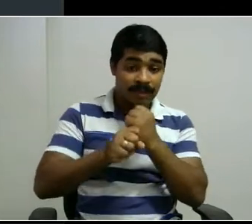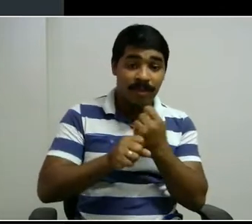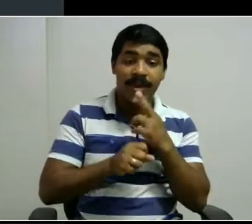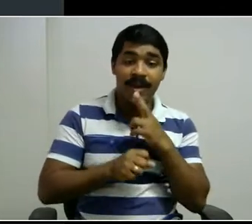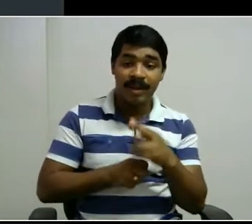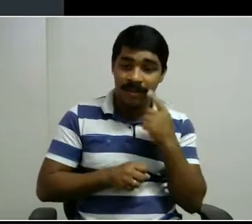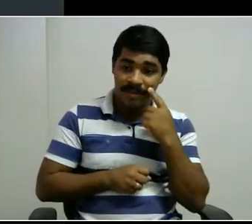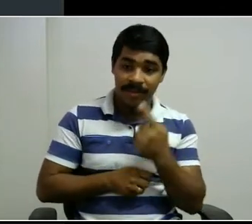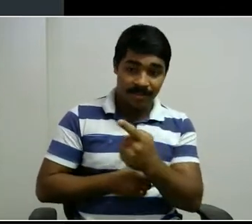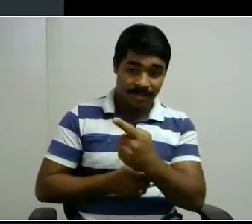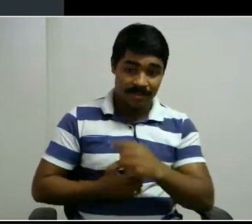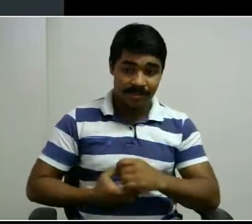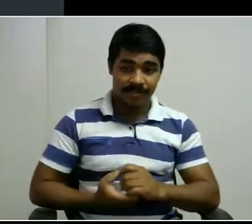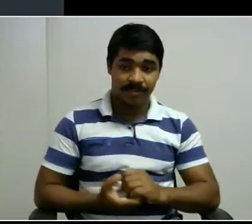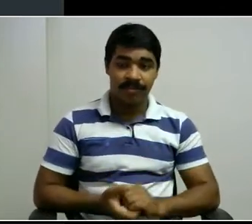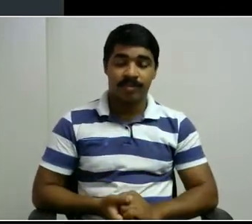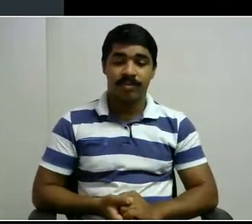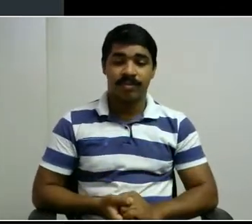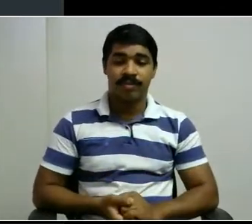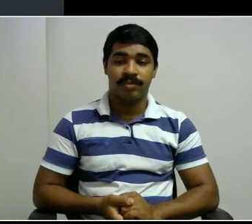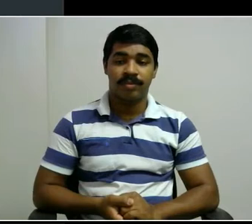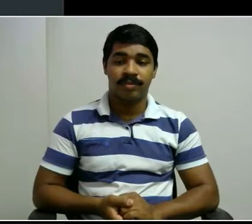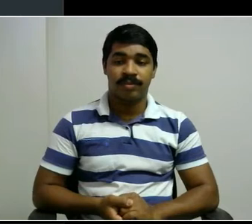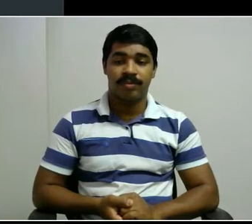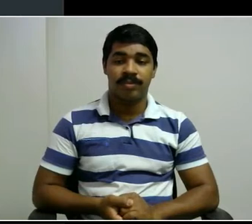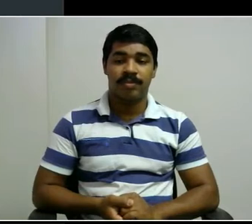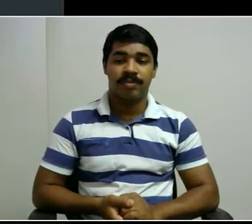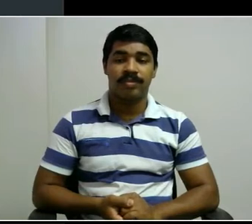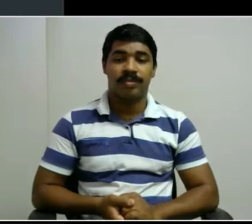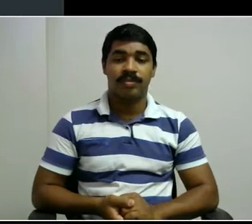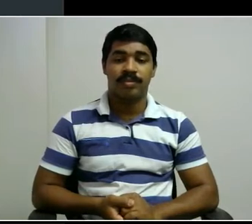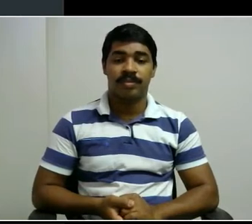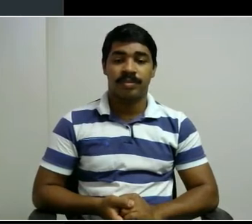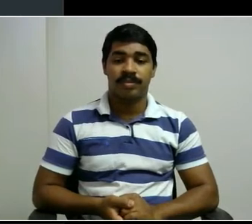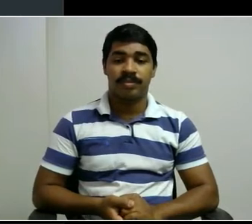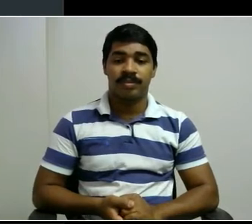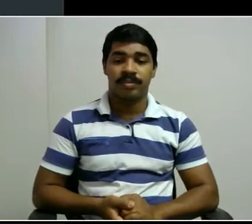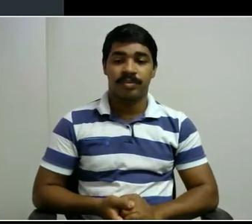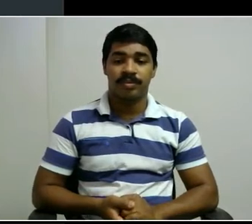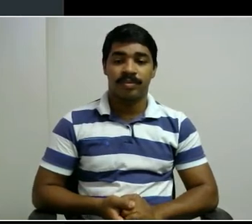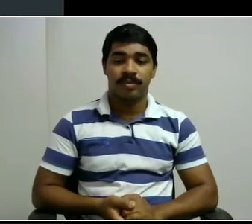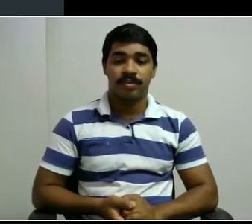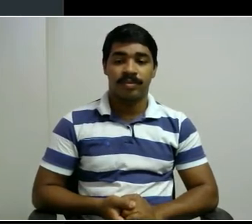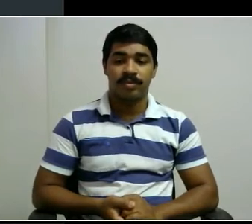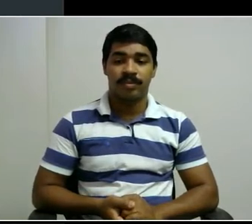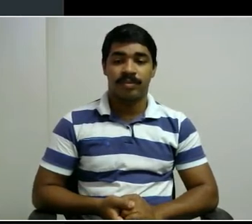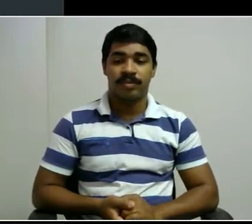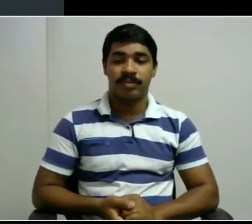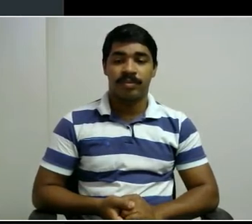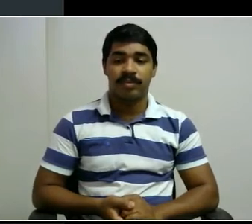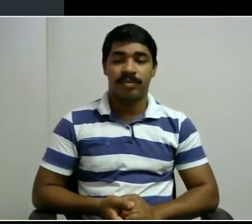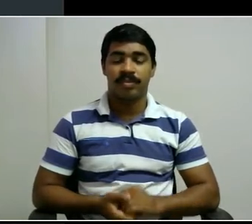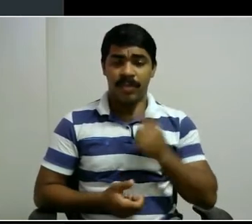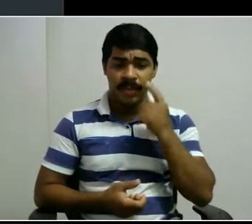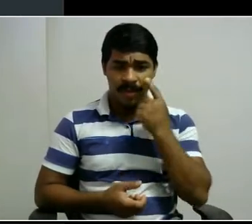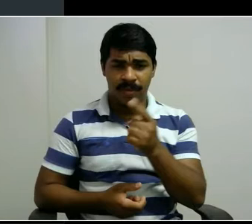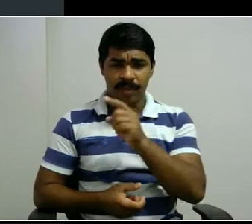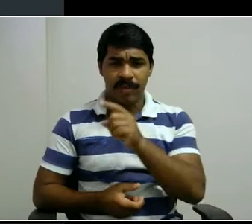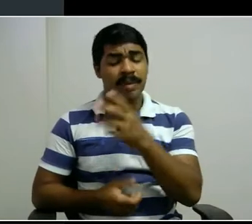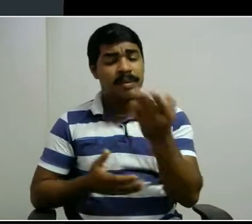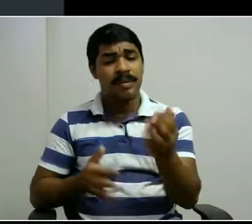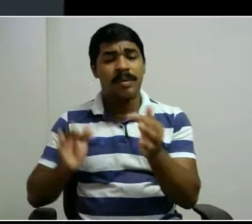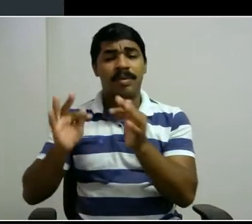2x igual a 2. E por último, x igual a 2 sobre 2, x igual a 1. Ou seja, o meu zero da função, ou a raiz dessa